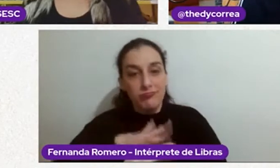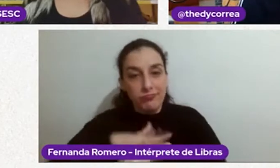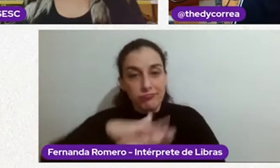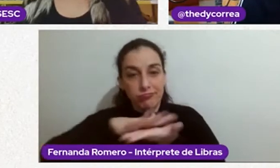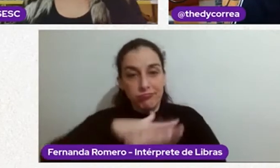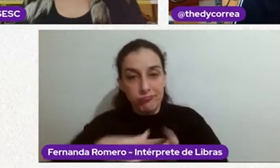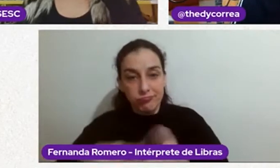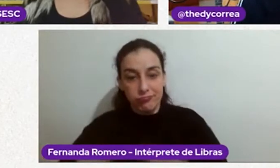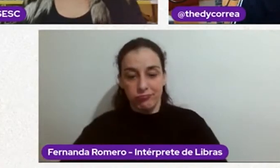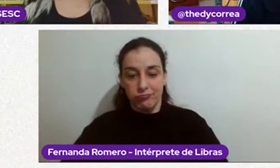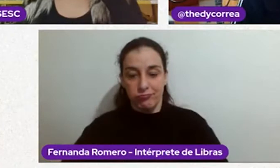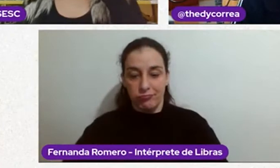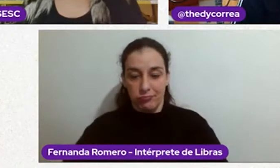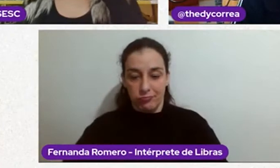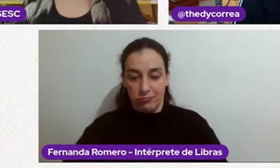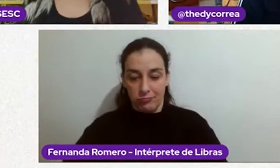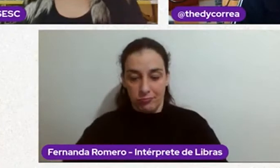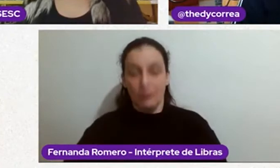entendeu?